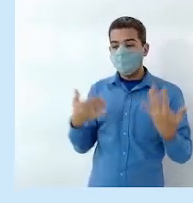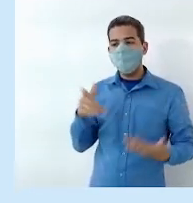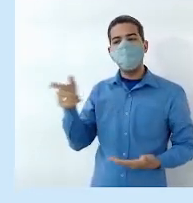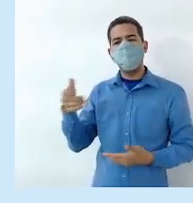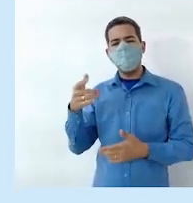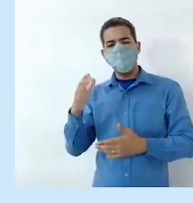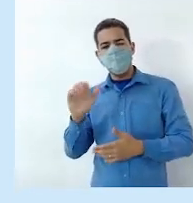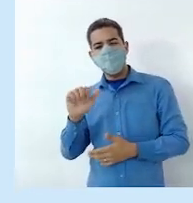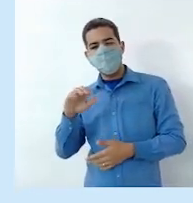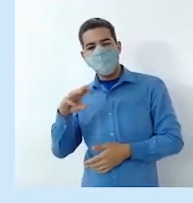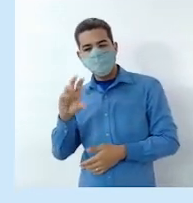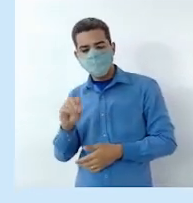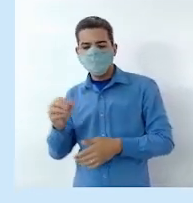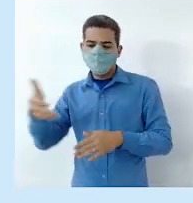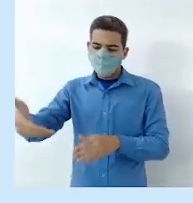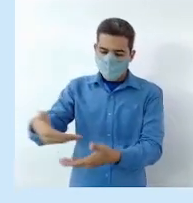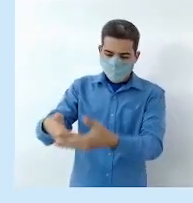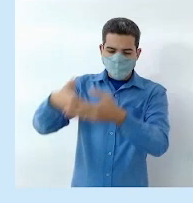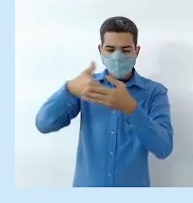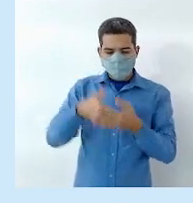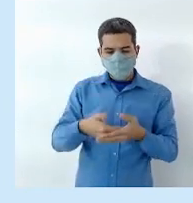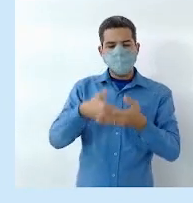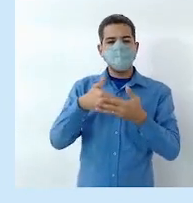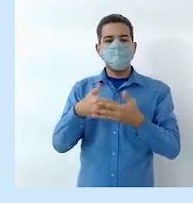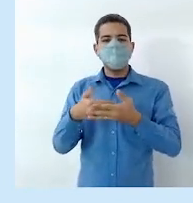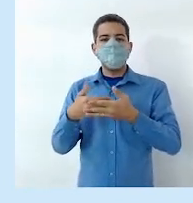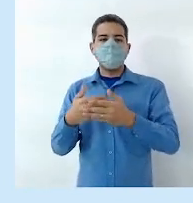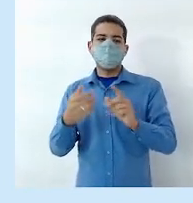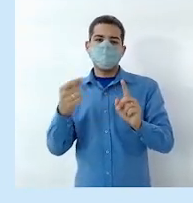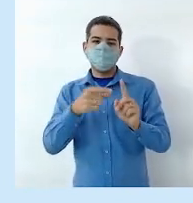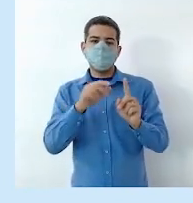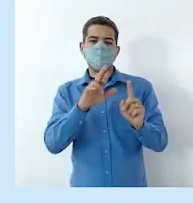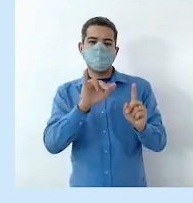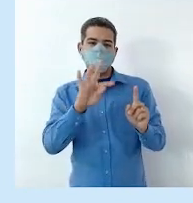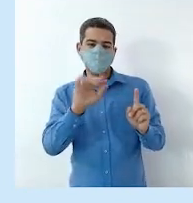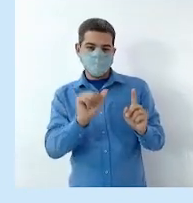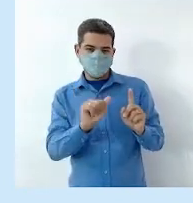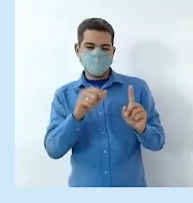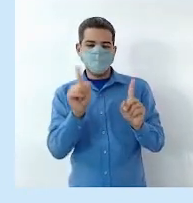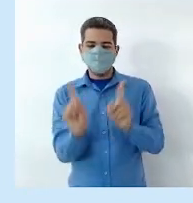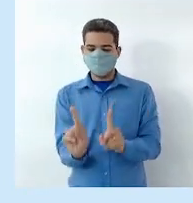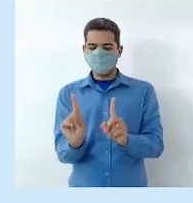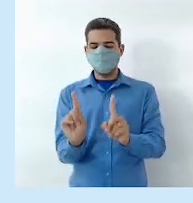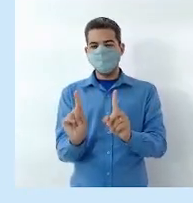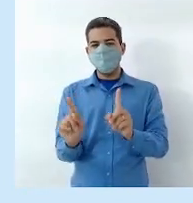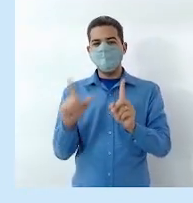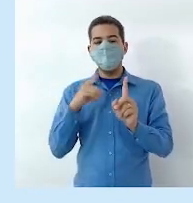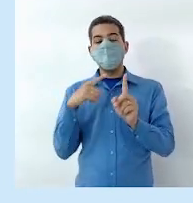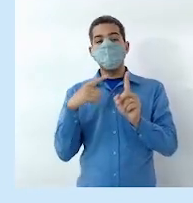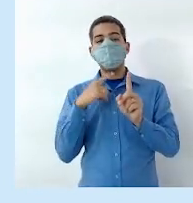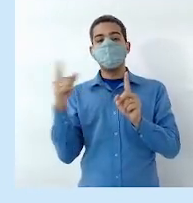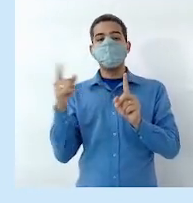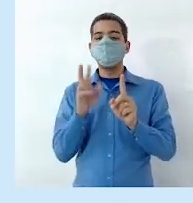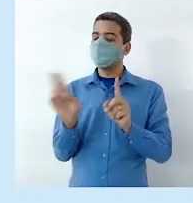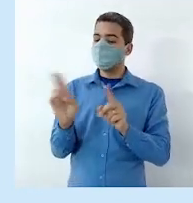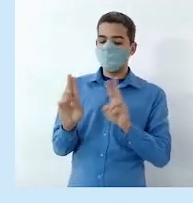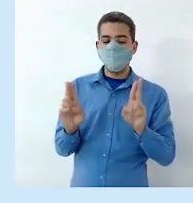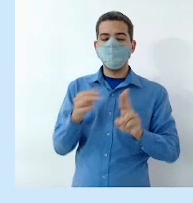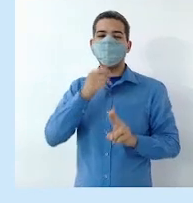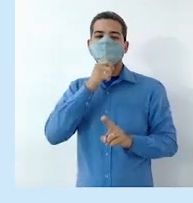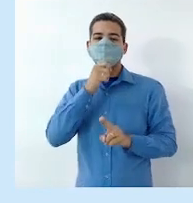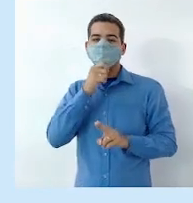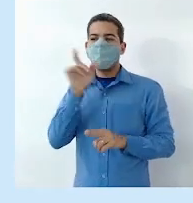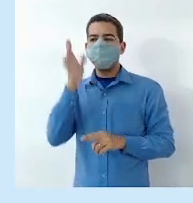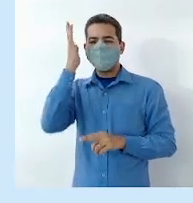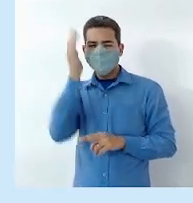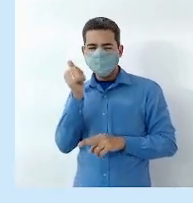o processo da conversa entre Camilo e Rita, que são os personagens que não têm o nome citado,